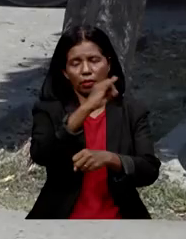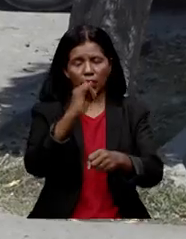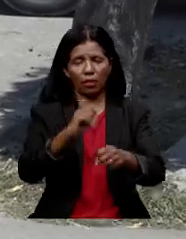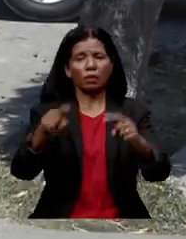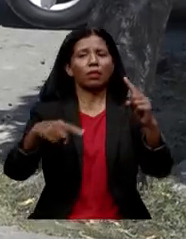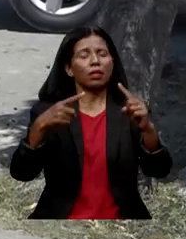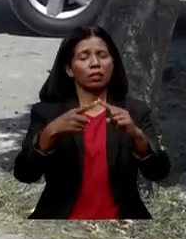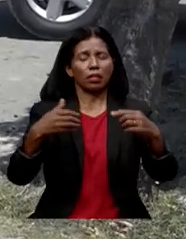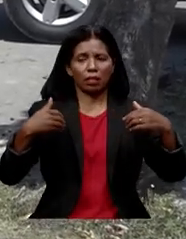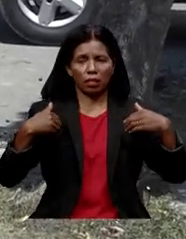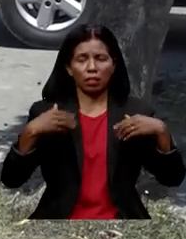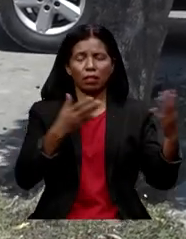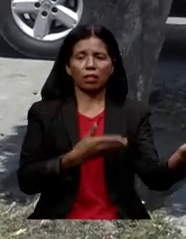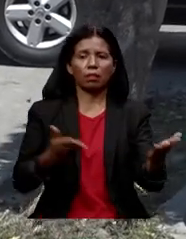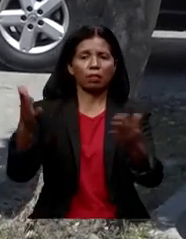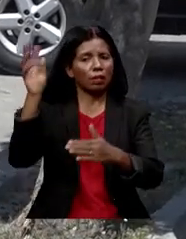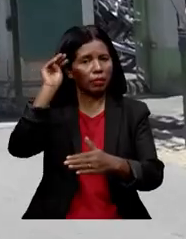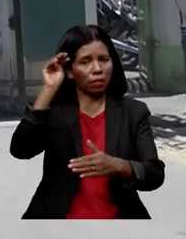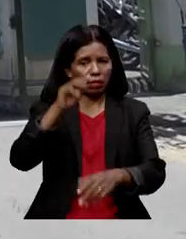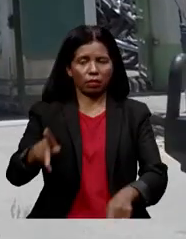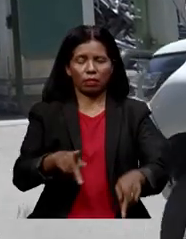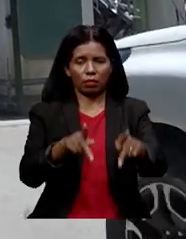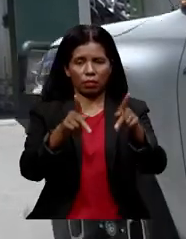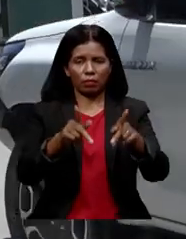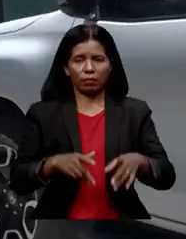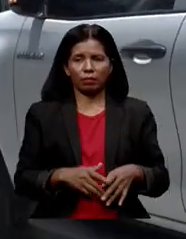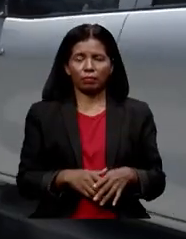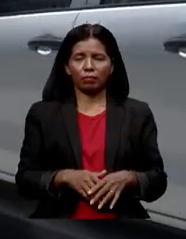banheira e evidência forte, sei lori ba Ministério Público. Zé Mendes, Jacinto Fuca, Zé Mendes.